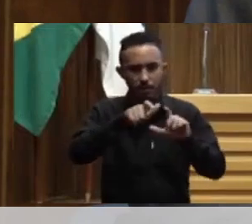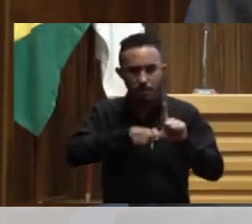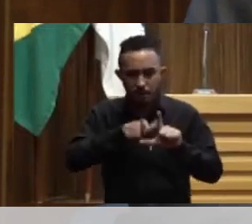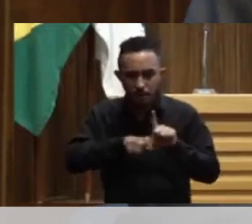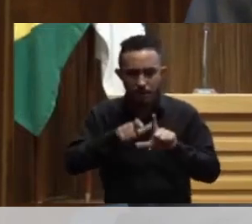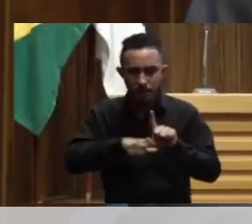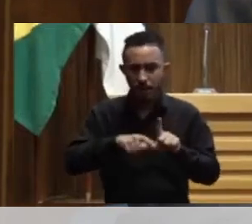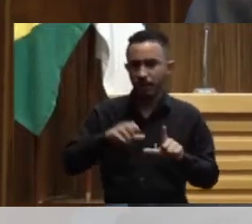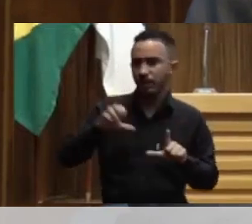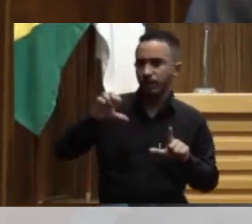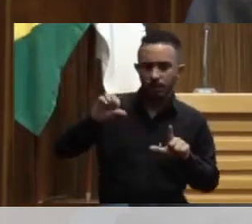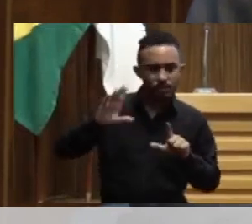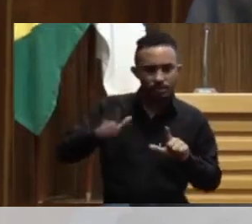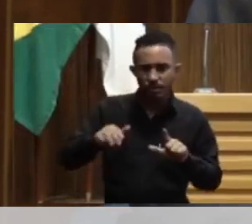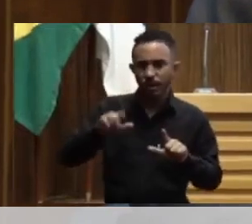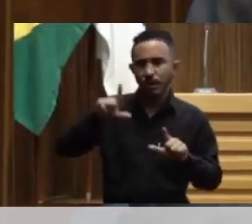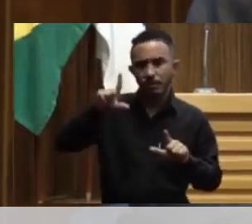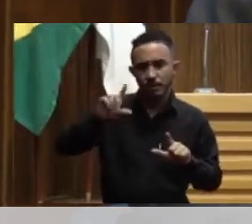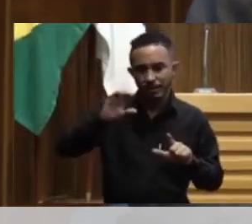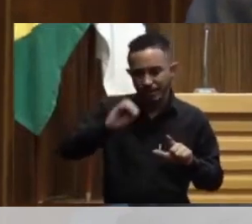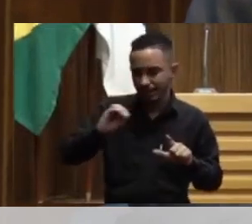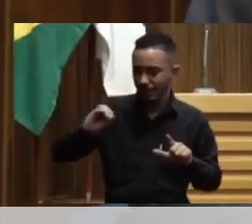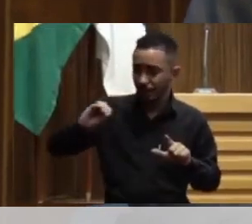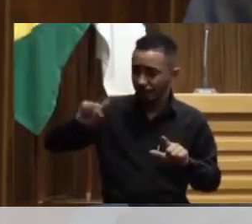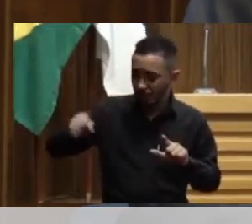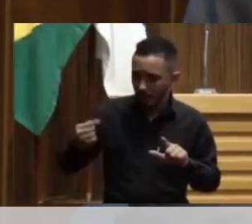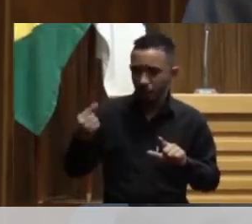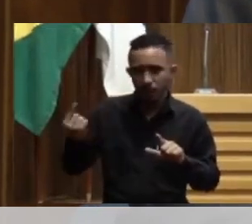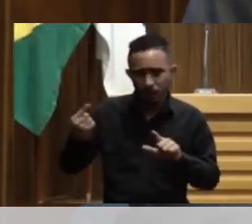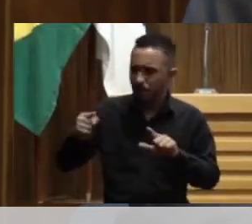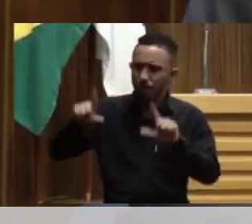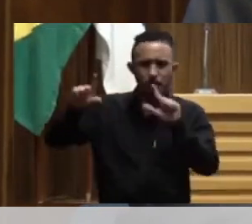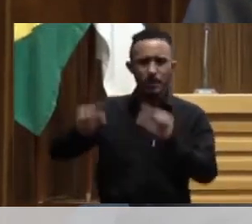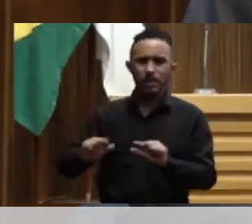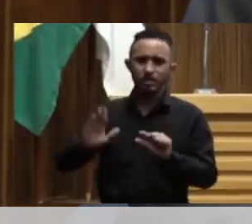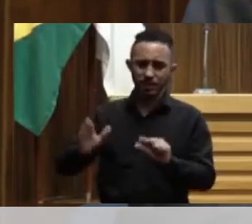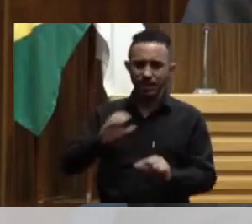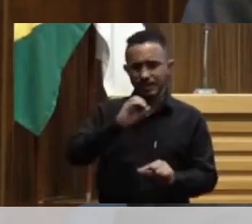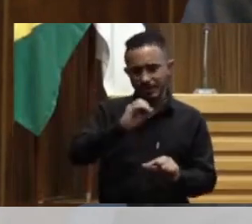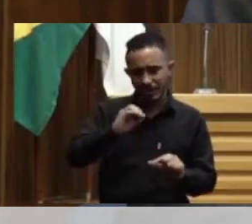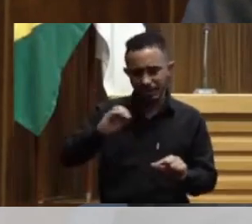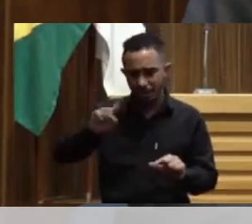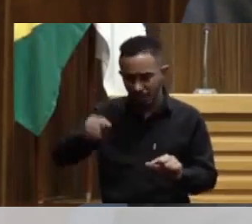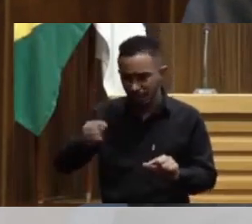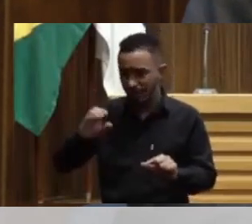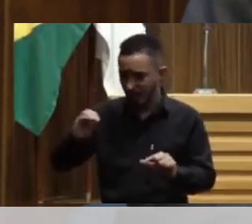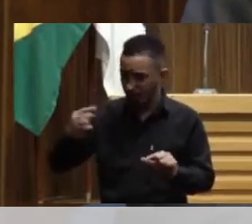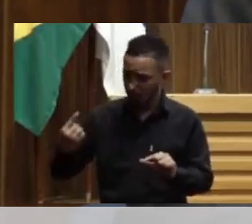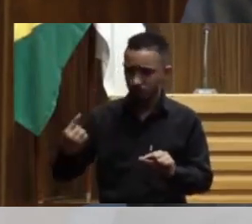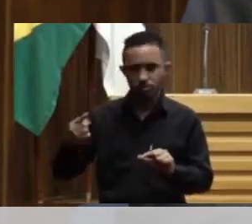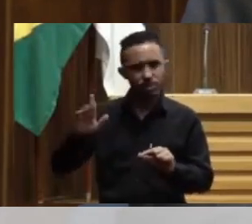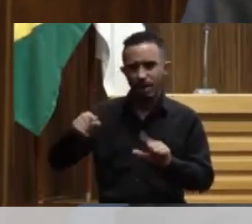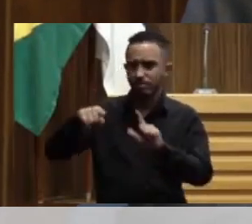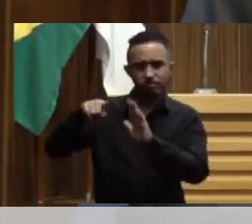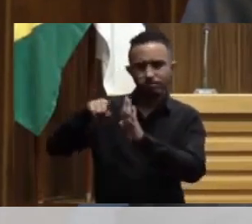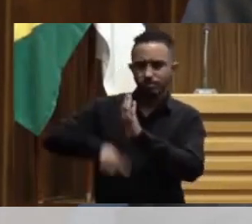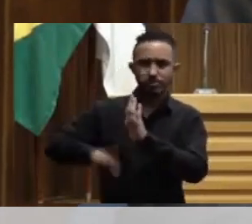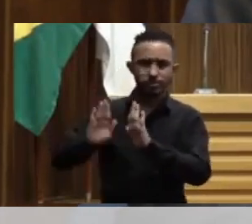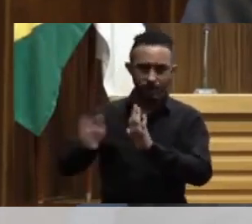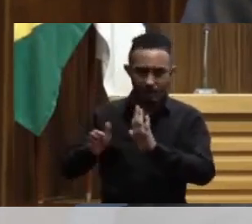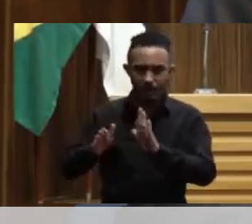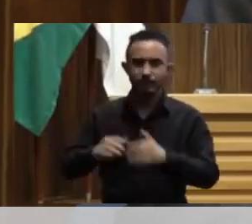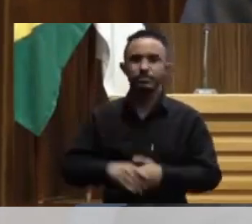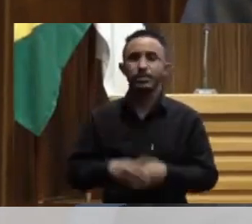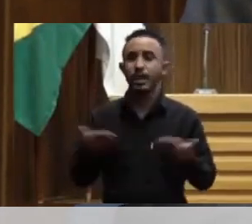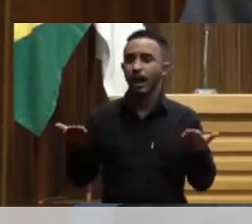é menor do que 0,01. Vai ser menor do que 0,01, que era a inadimplência que nós tínhamos. Então, presidente,